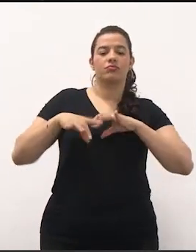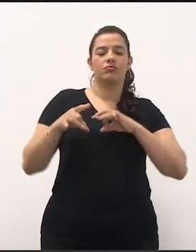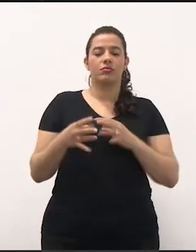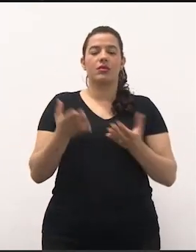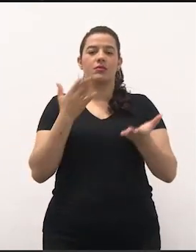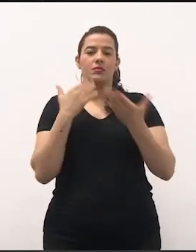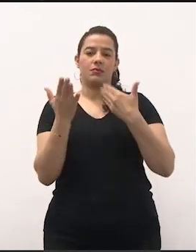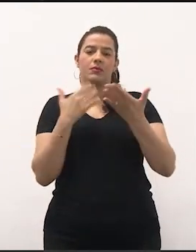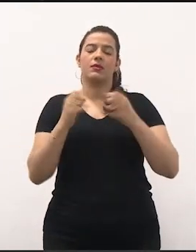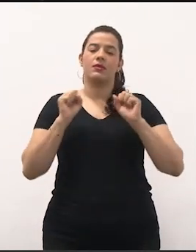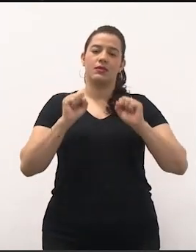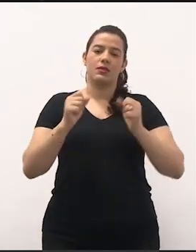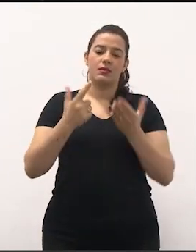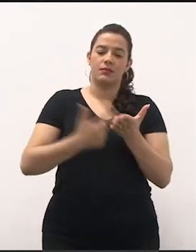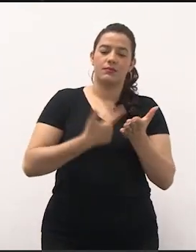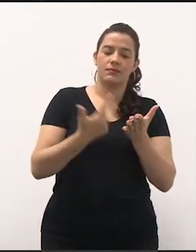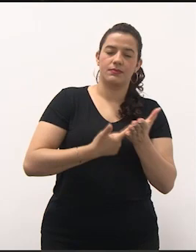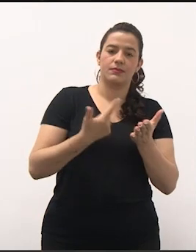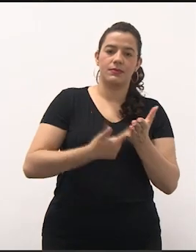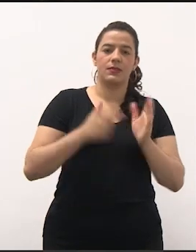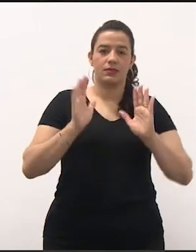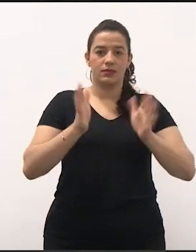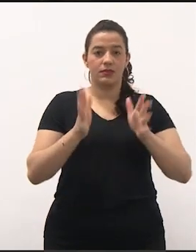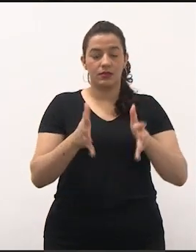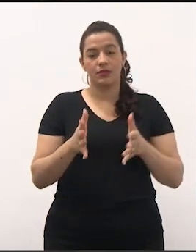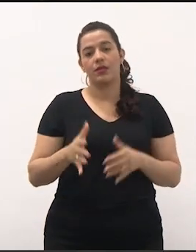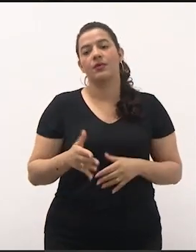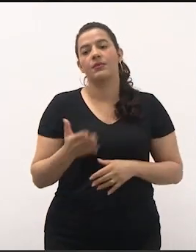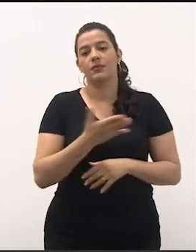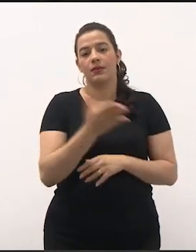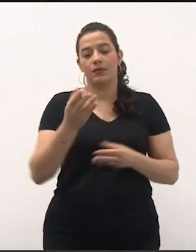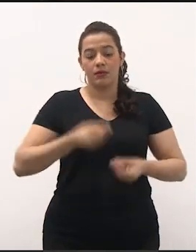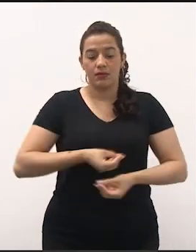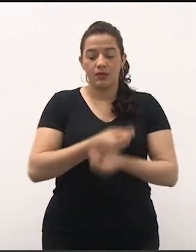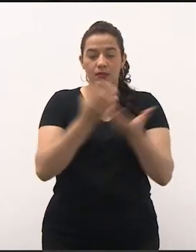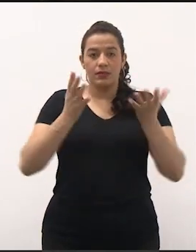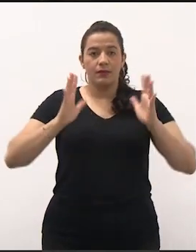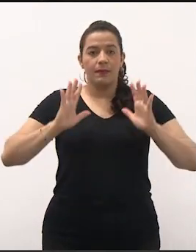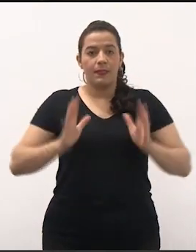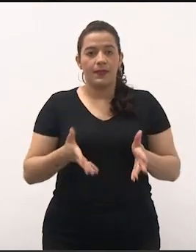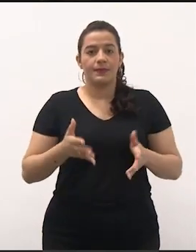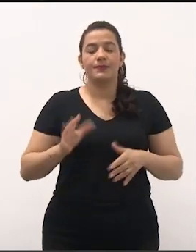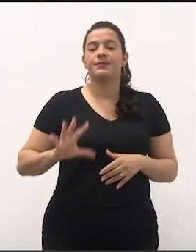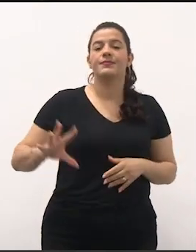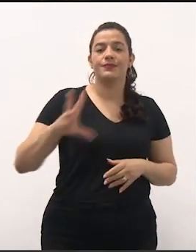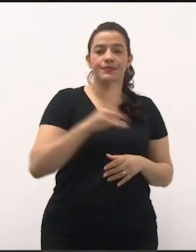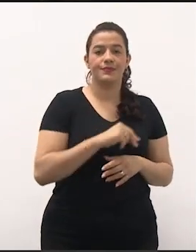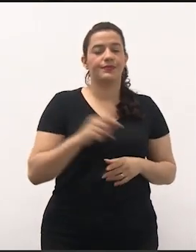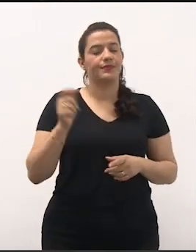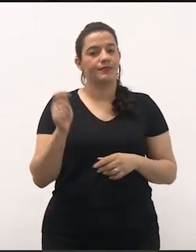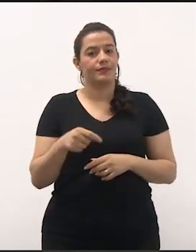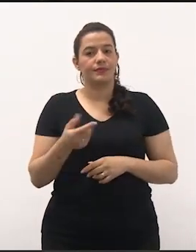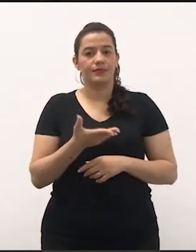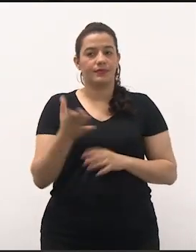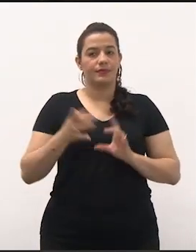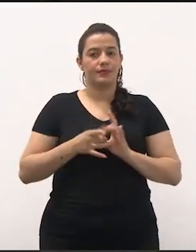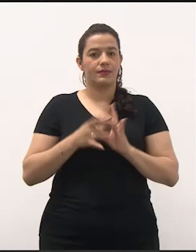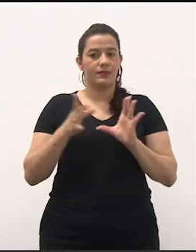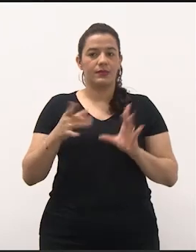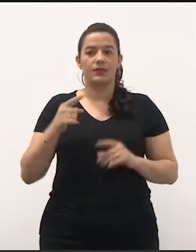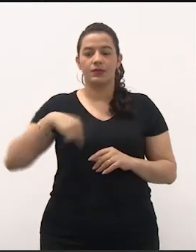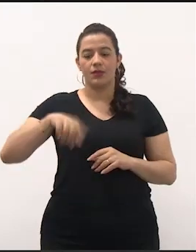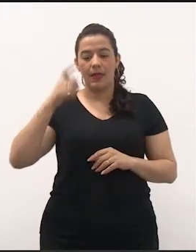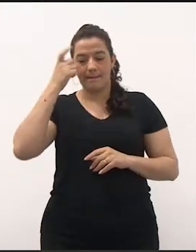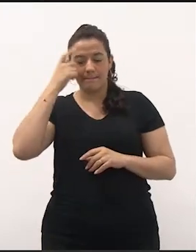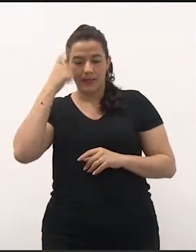teórico, né? A gente tem esse material aí que já foi lançado, né, e disponibilizado para a escola, e a gente fez pensando